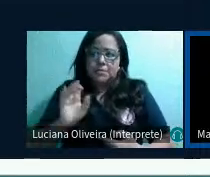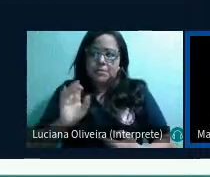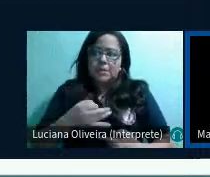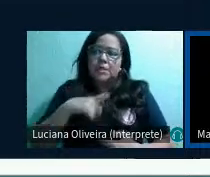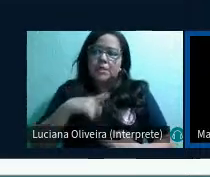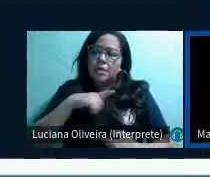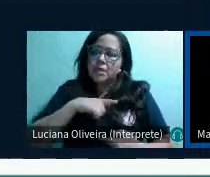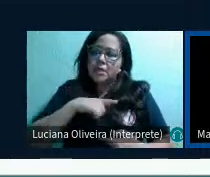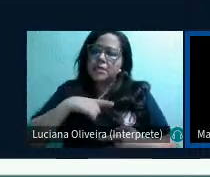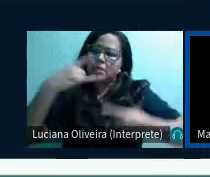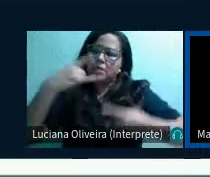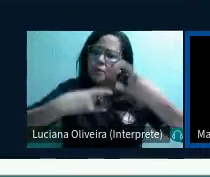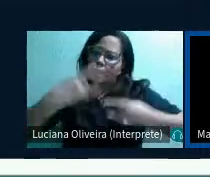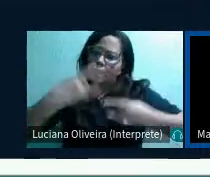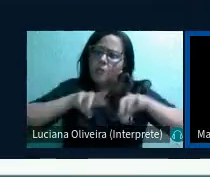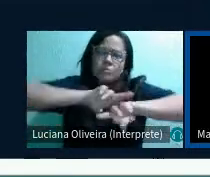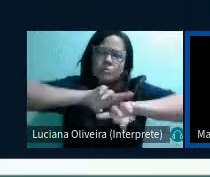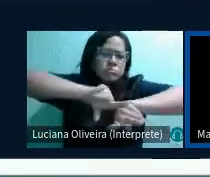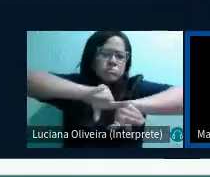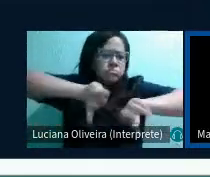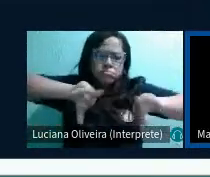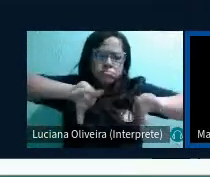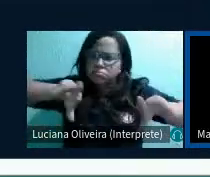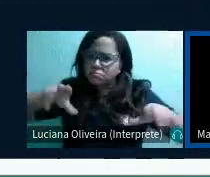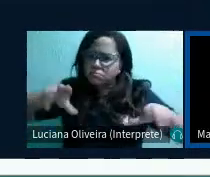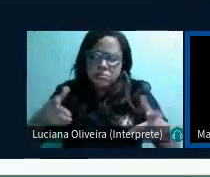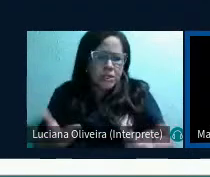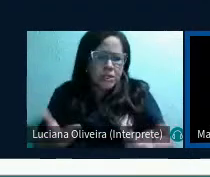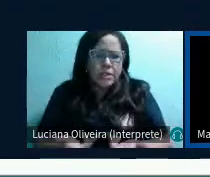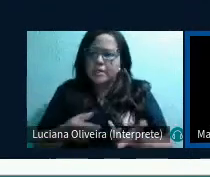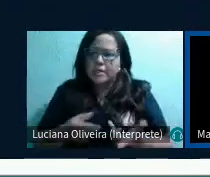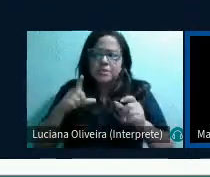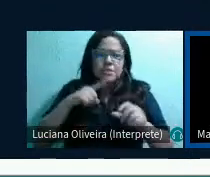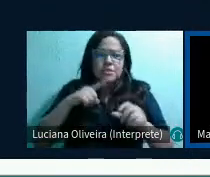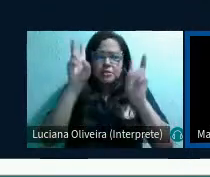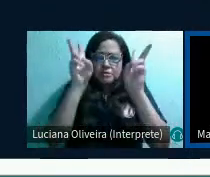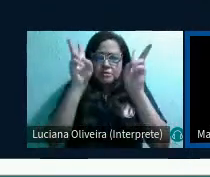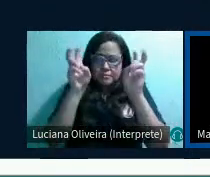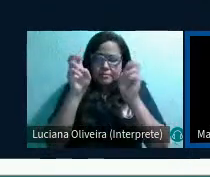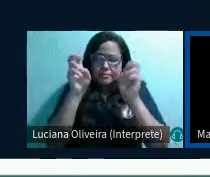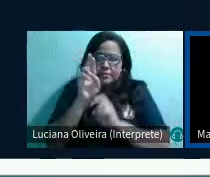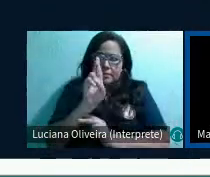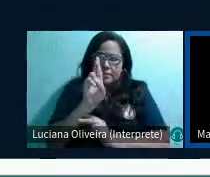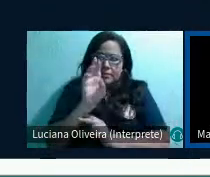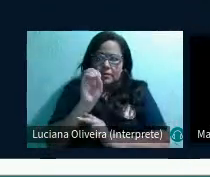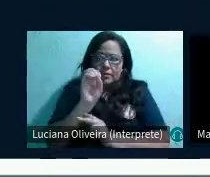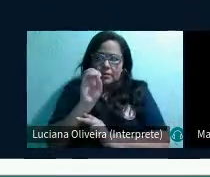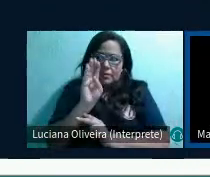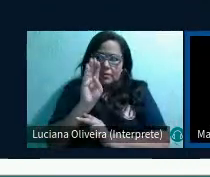termo robótica, ele foi, fundado pelo